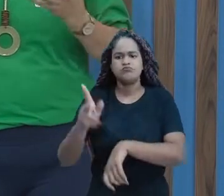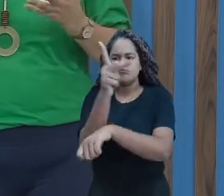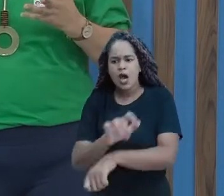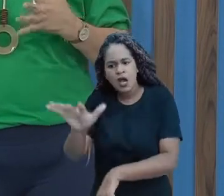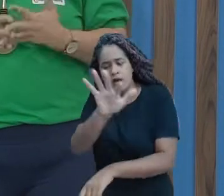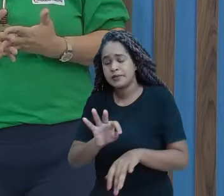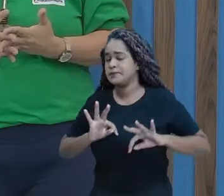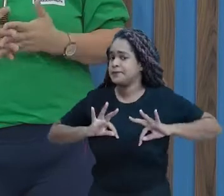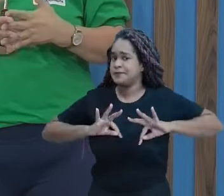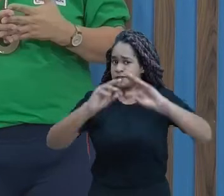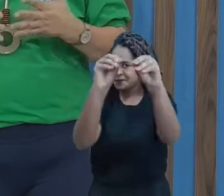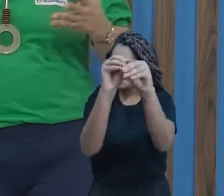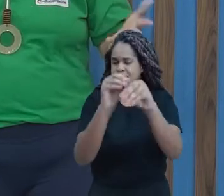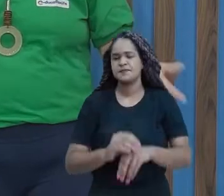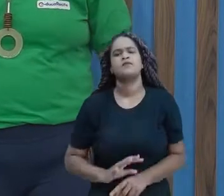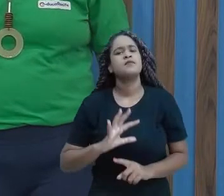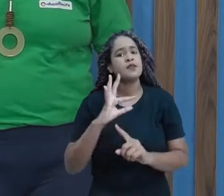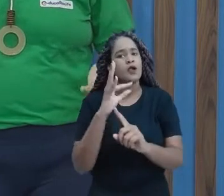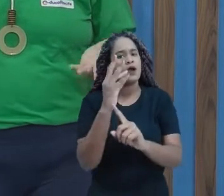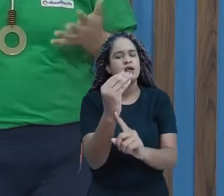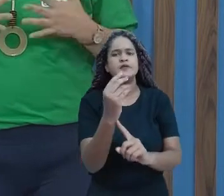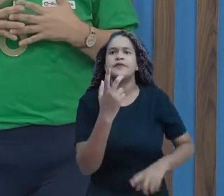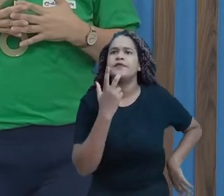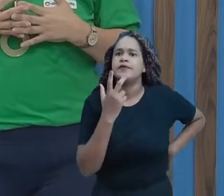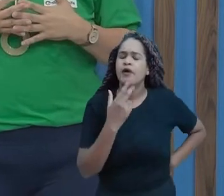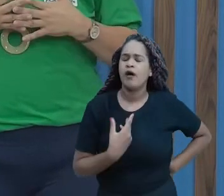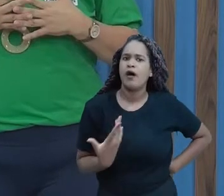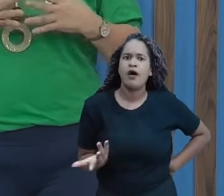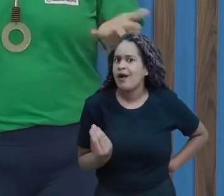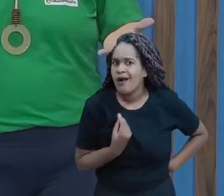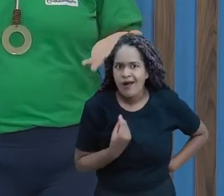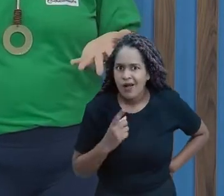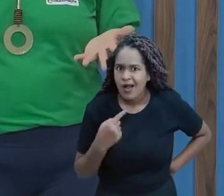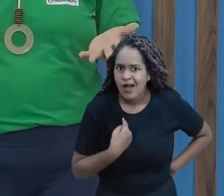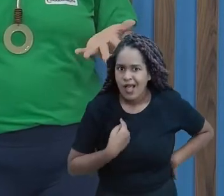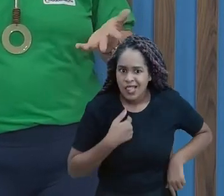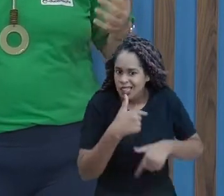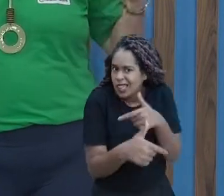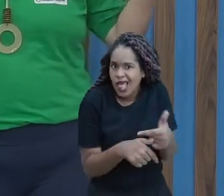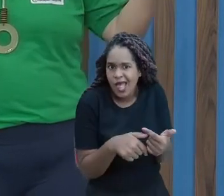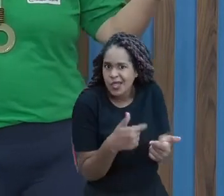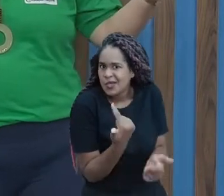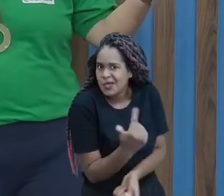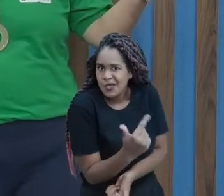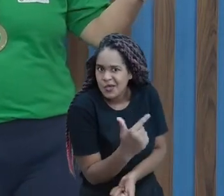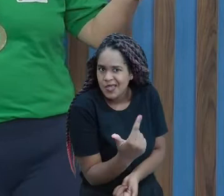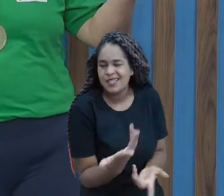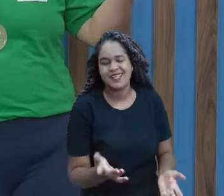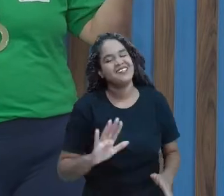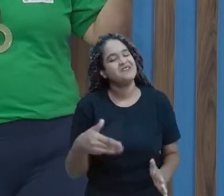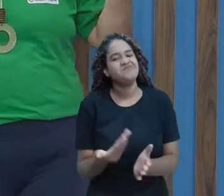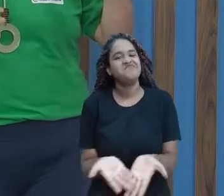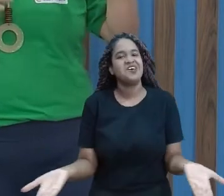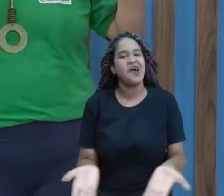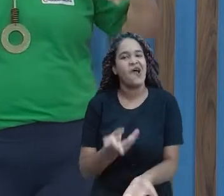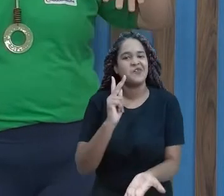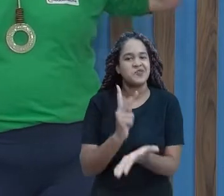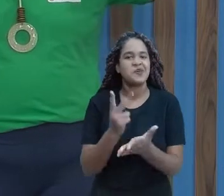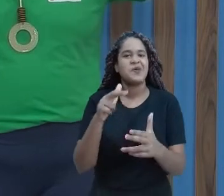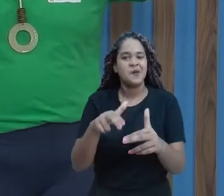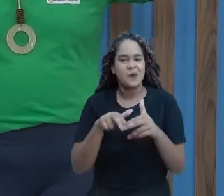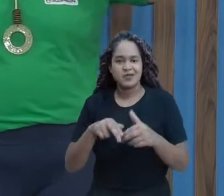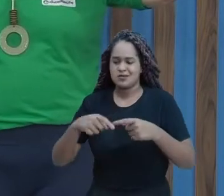paisagens, tudo. E os artistas disseram, e agora? A gente vai perder nosso emprego. Uma coisa que acontece muito hoje, né, com a